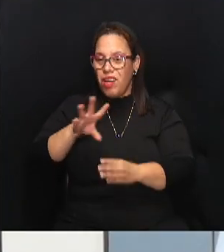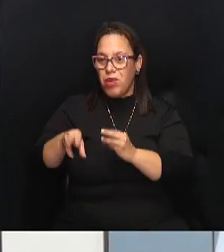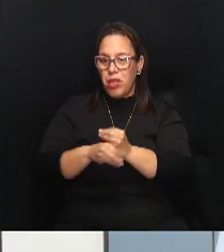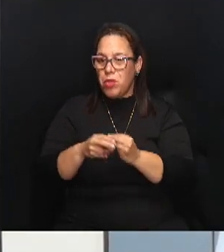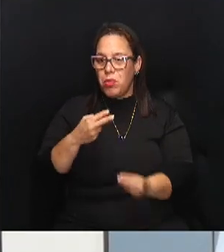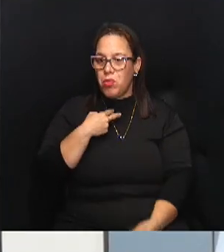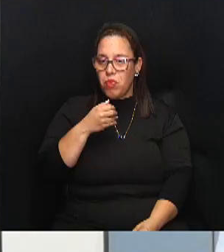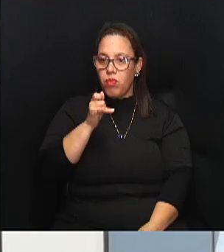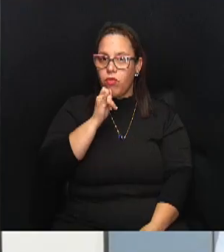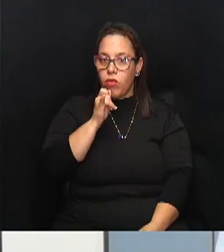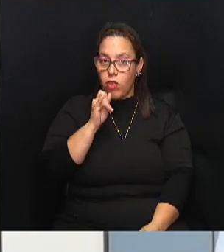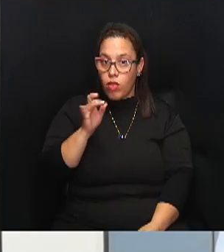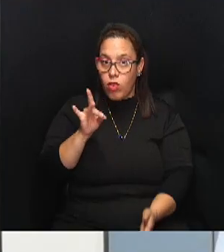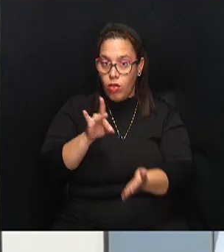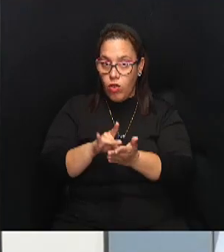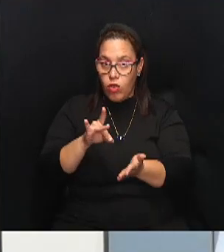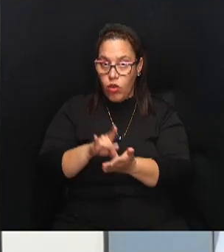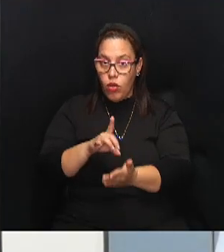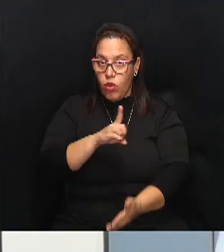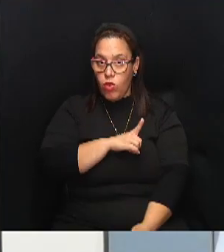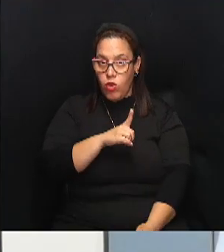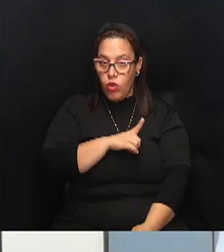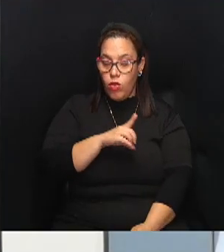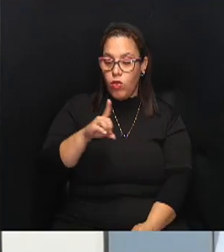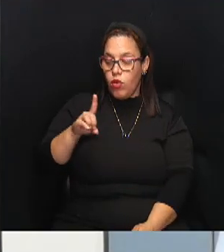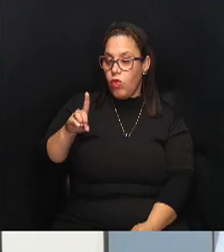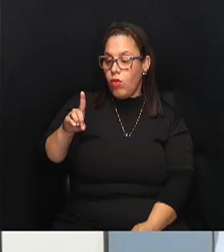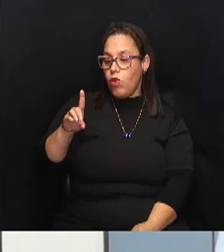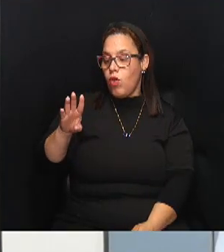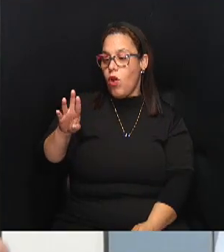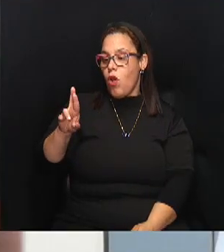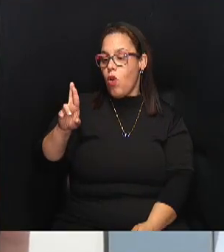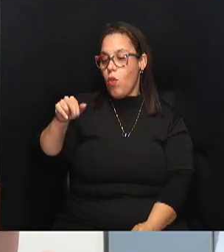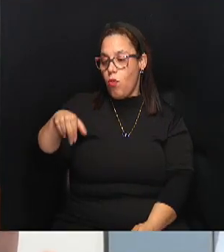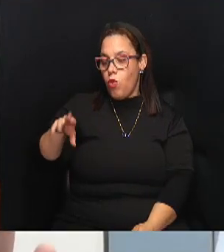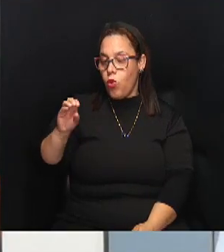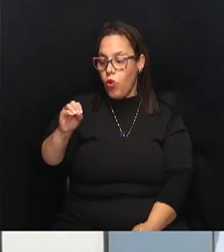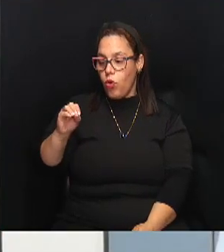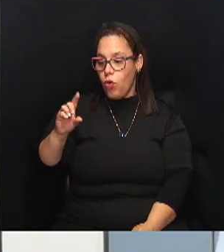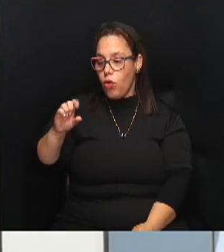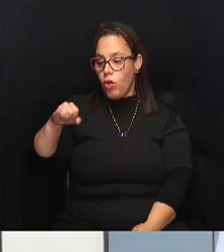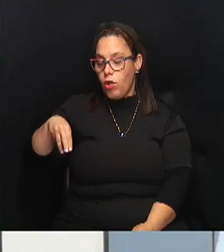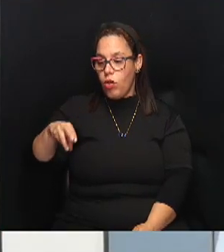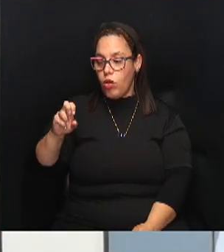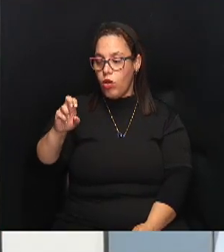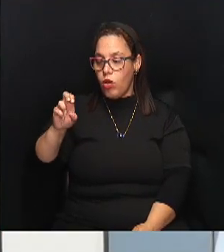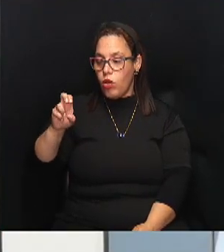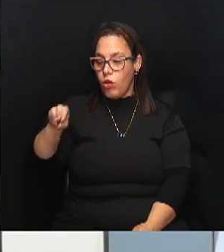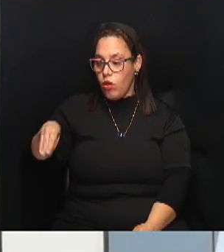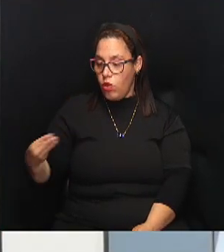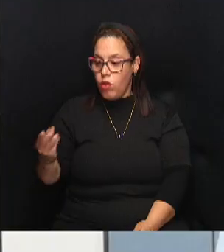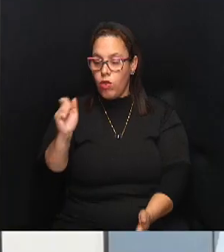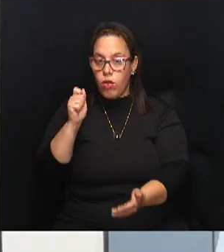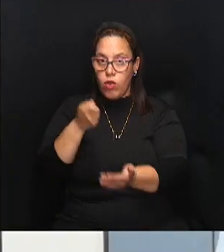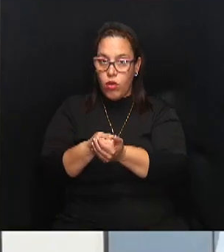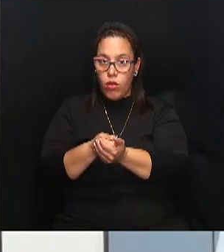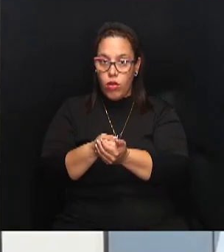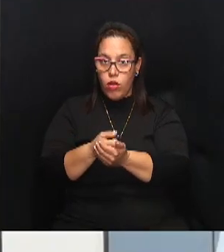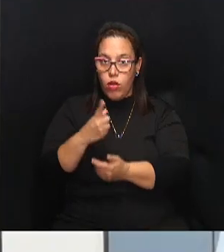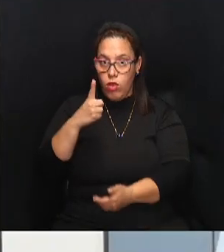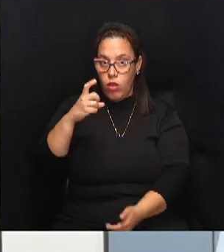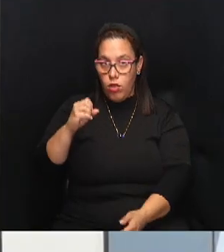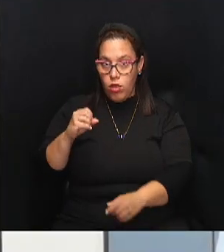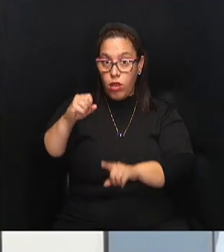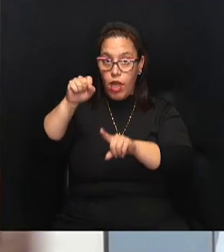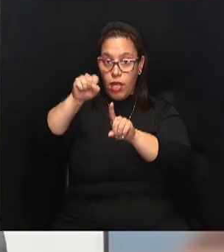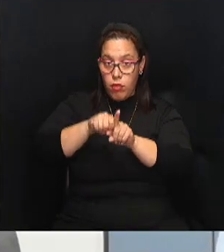um exemplo real. O delegado Bruno Lima, né, ele mandou 5 milhões. 5 milhões daria para pagar aproximadamente 10